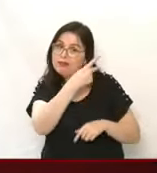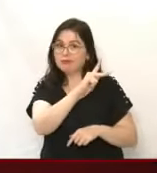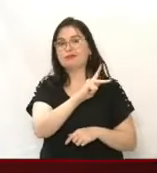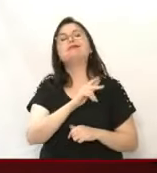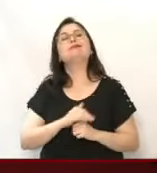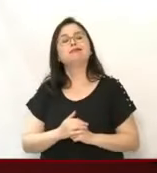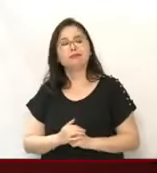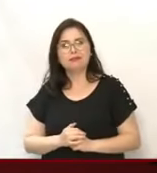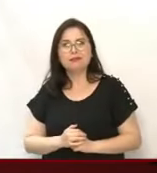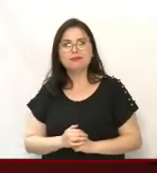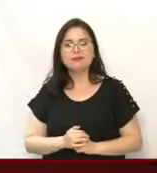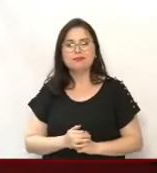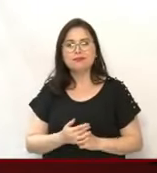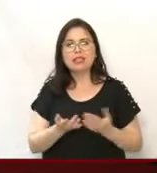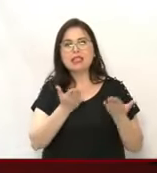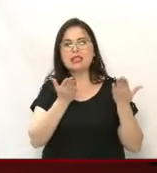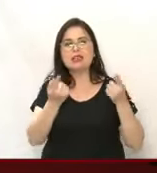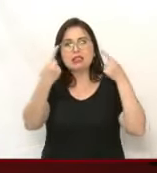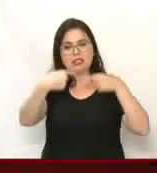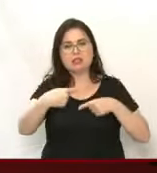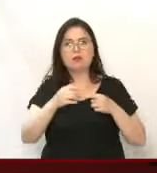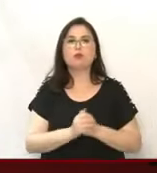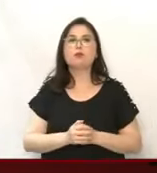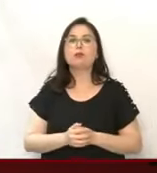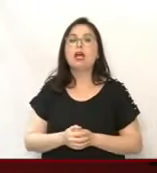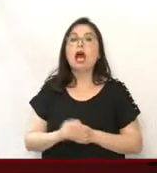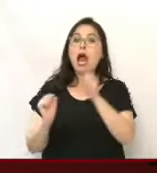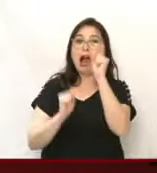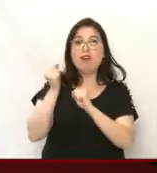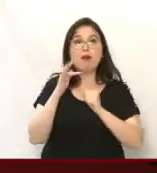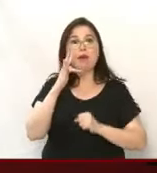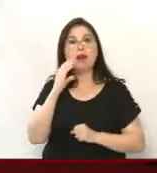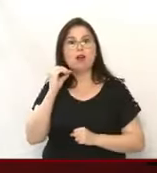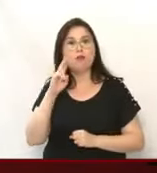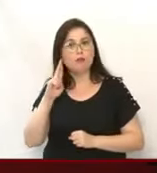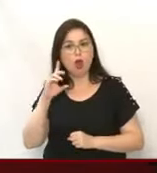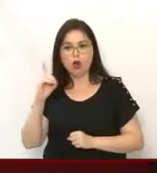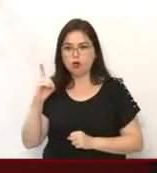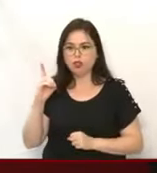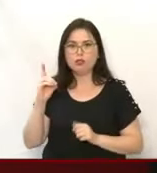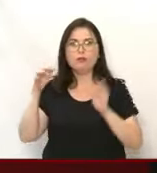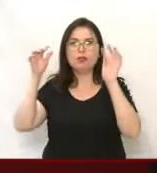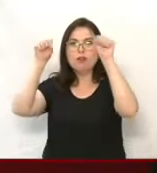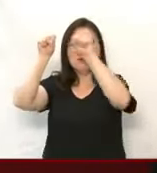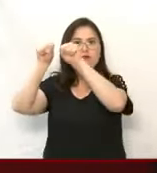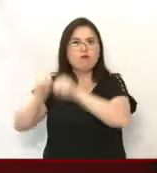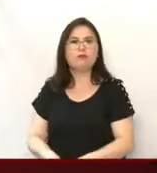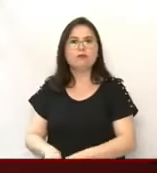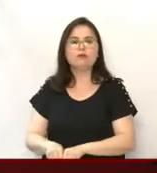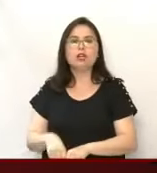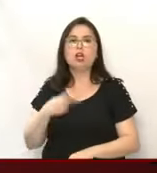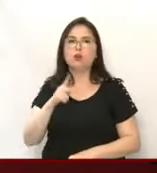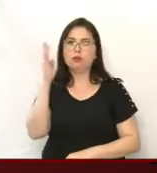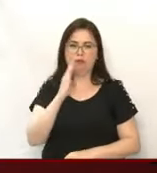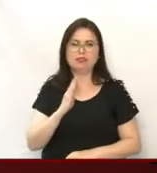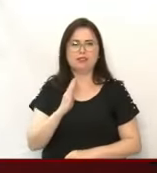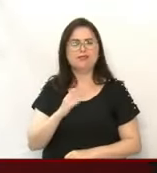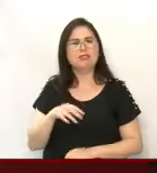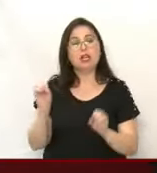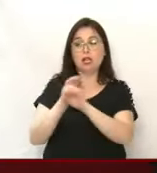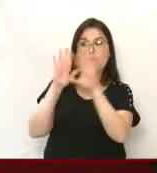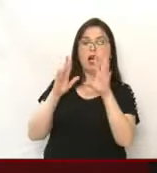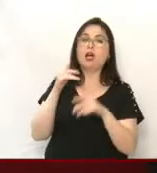O encerramento das atividades da Ford no Brasil é seu exemplo mais clássico e confirma que o capital